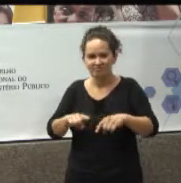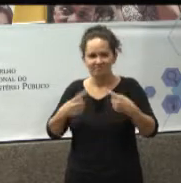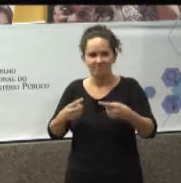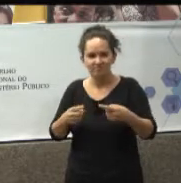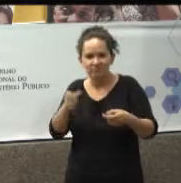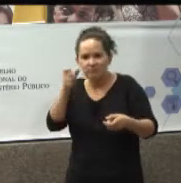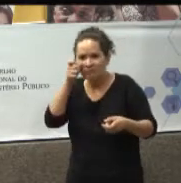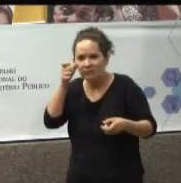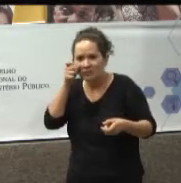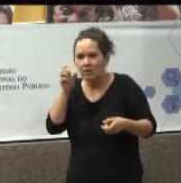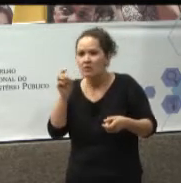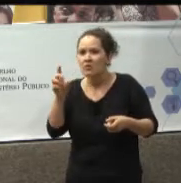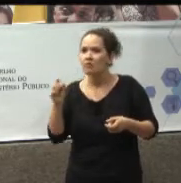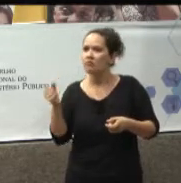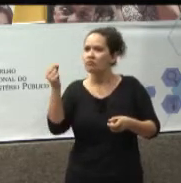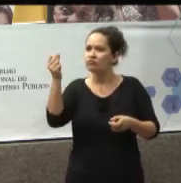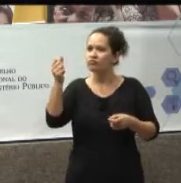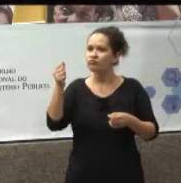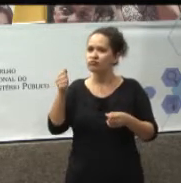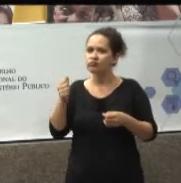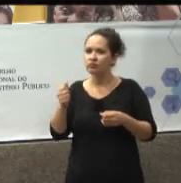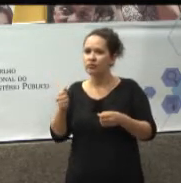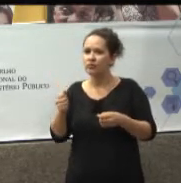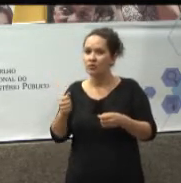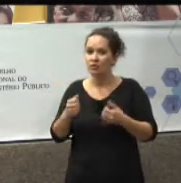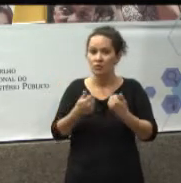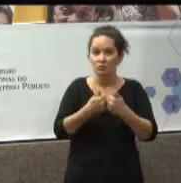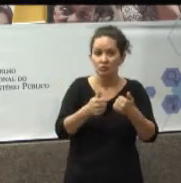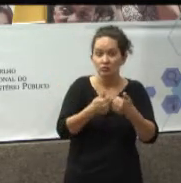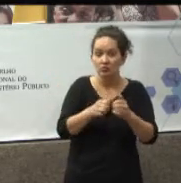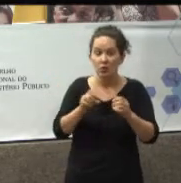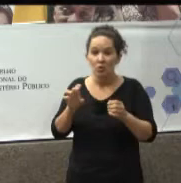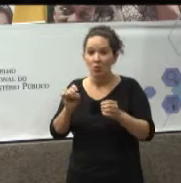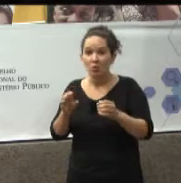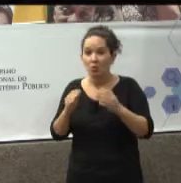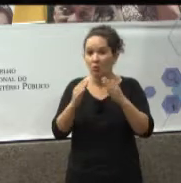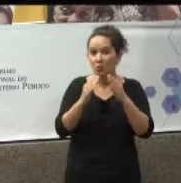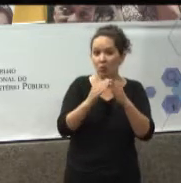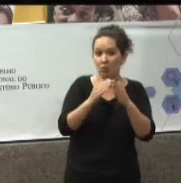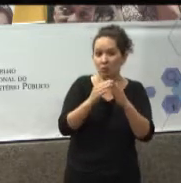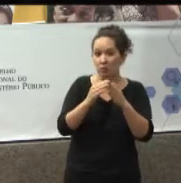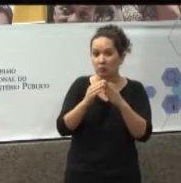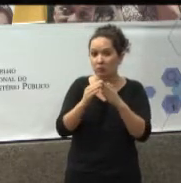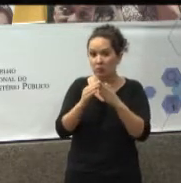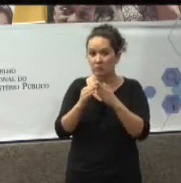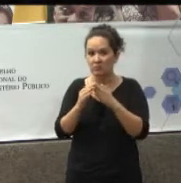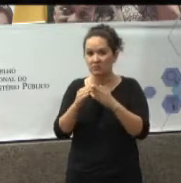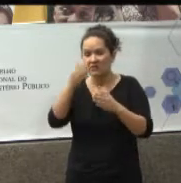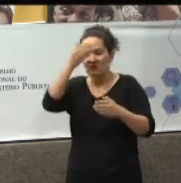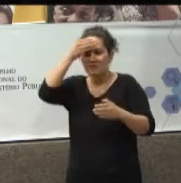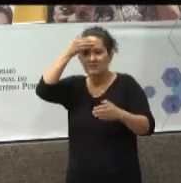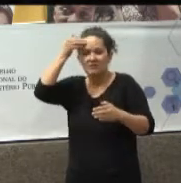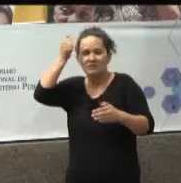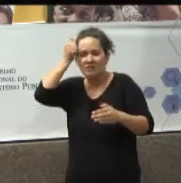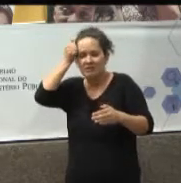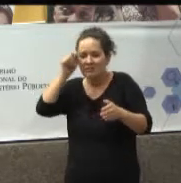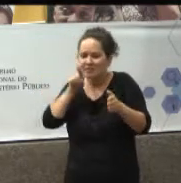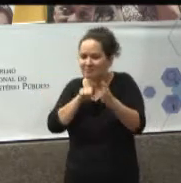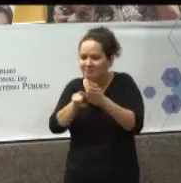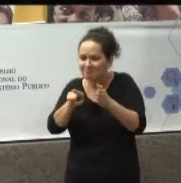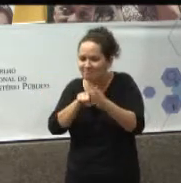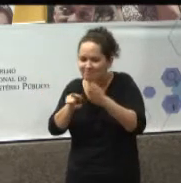apenas ter o patrocínio do transporte ou da hospedagem para fazer alguma coisa esquece muitas vezes que a sua pesquisa